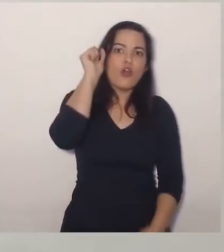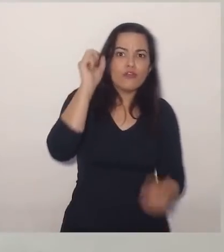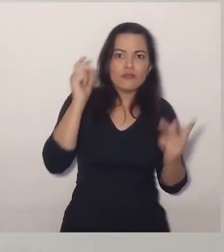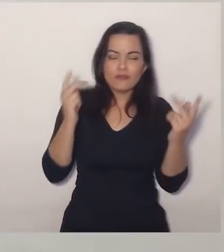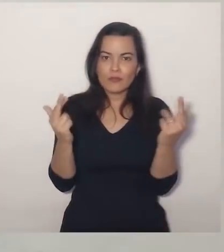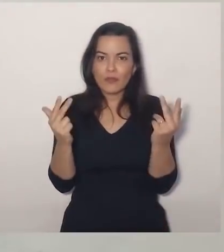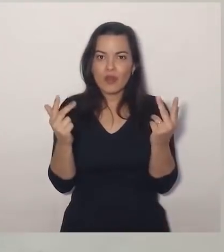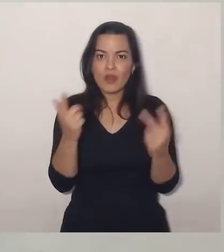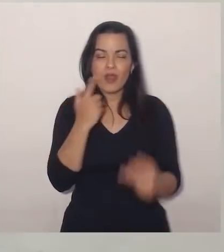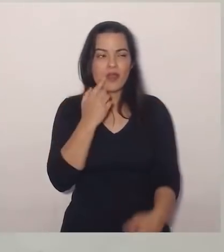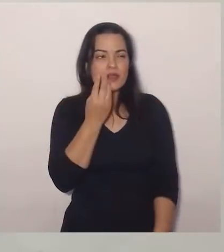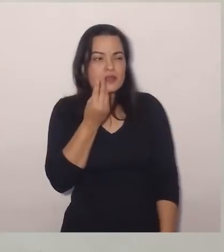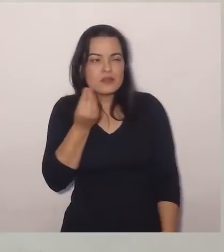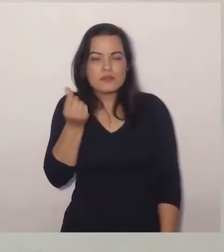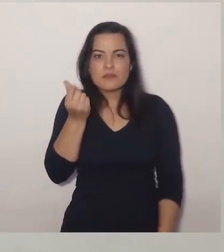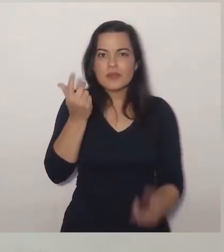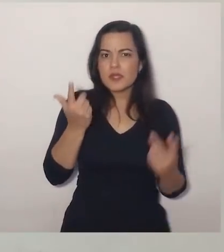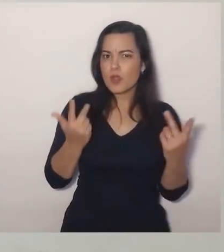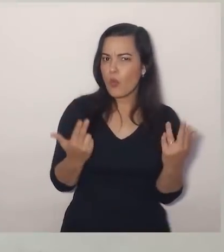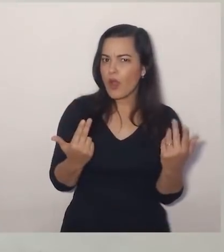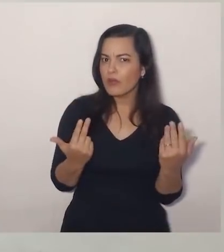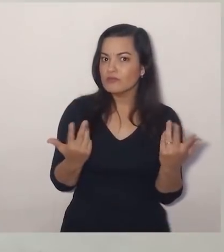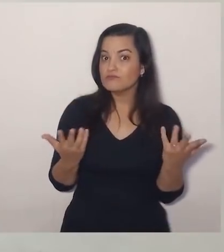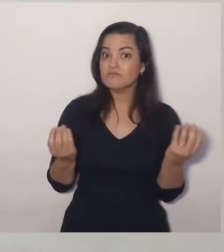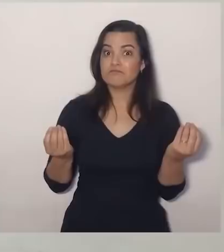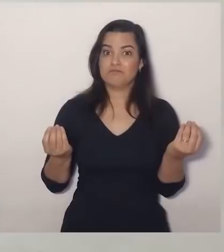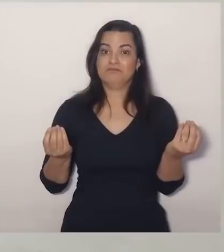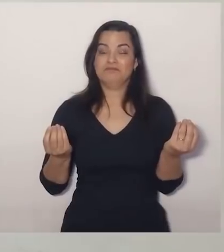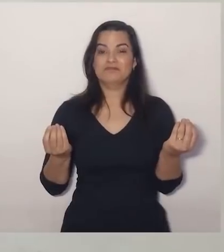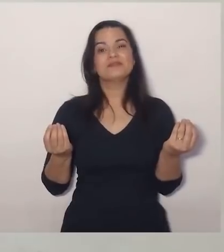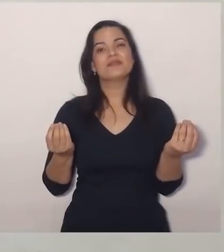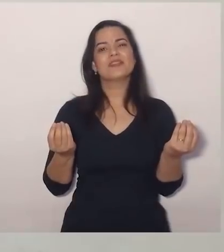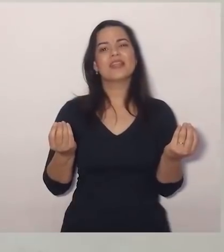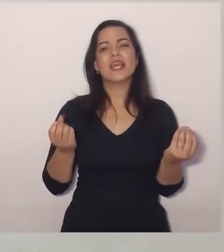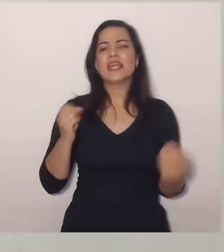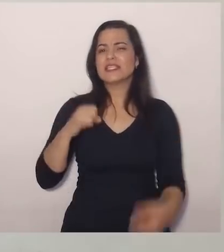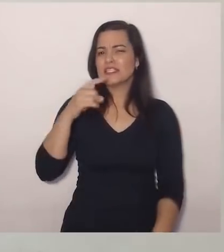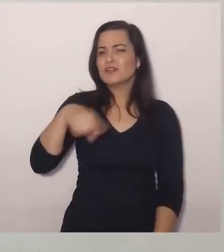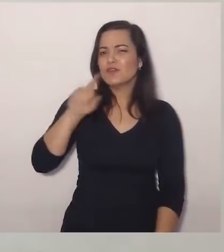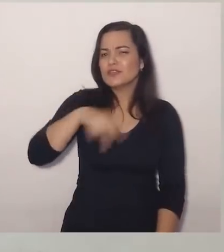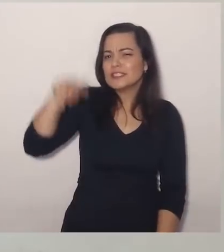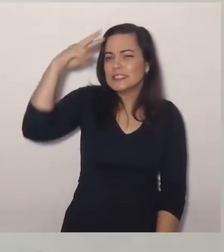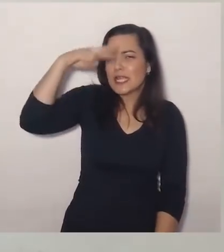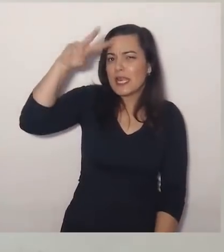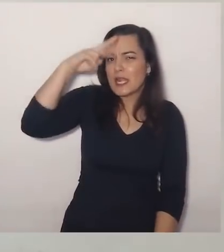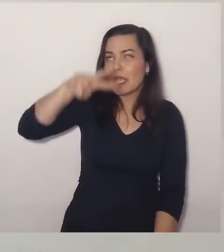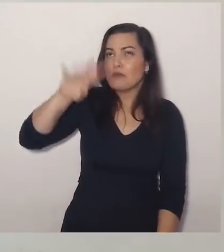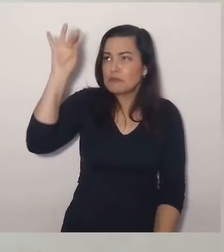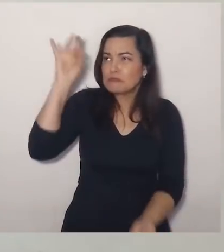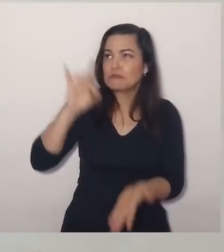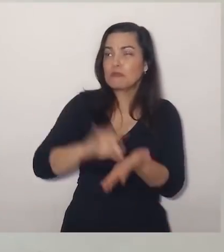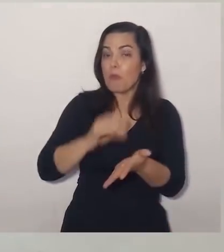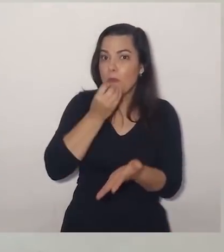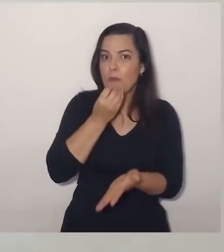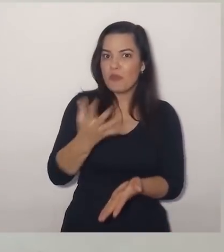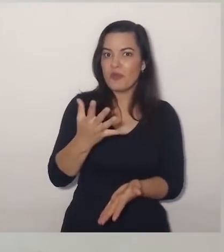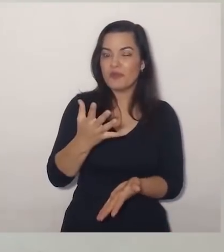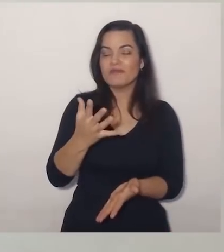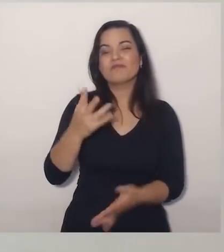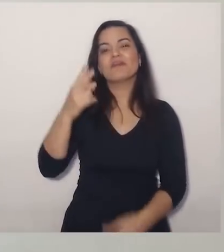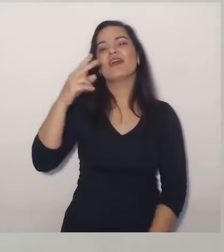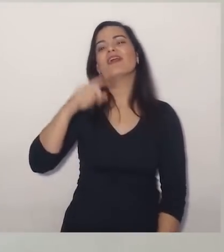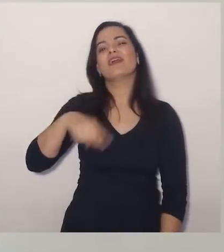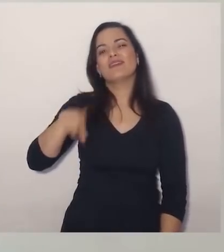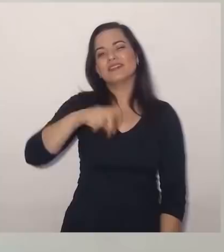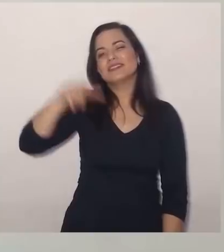espécie? Sentem o gosto da mesma forma? Se a memória de vocês estiver bem boa, vocês vão